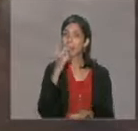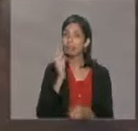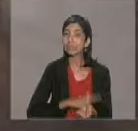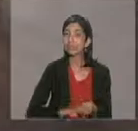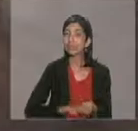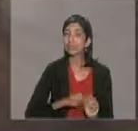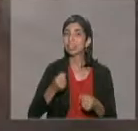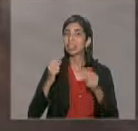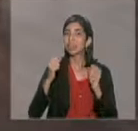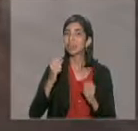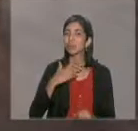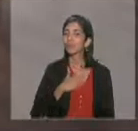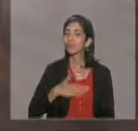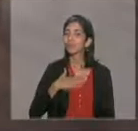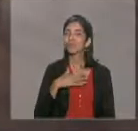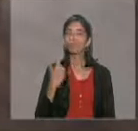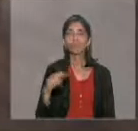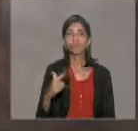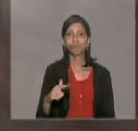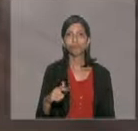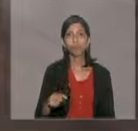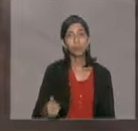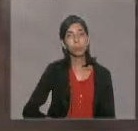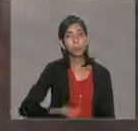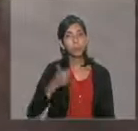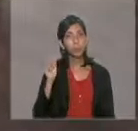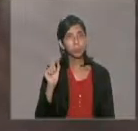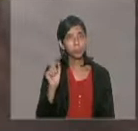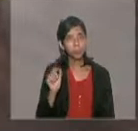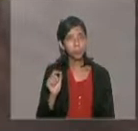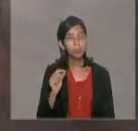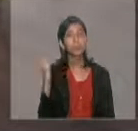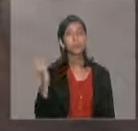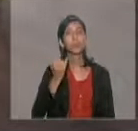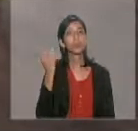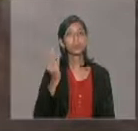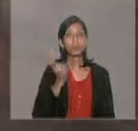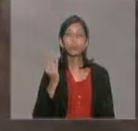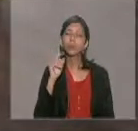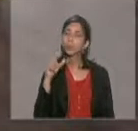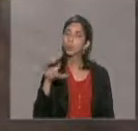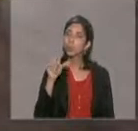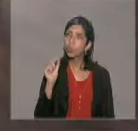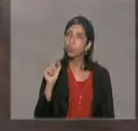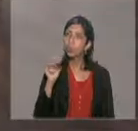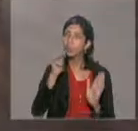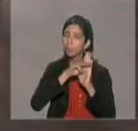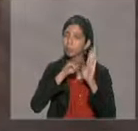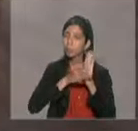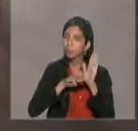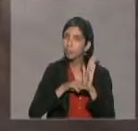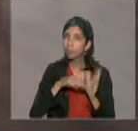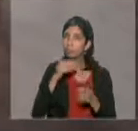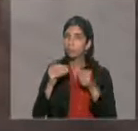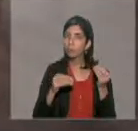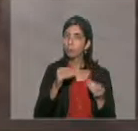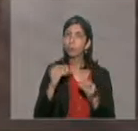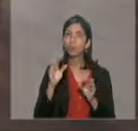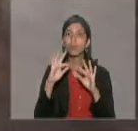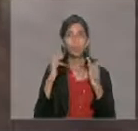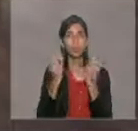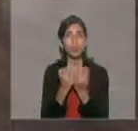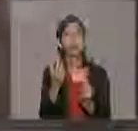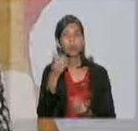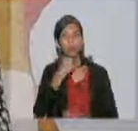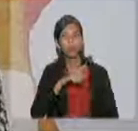né? Deixa de ser agradável. Então, é bom deixar, por isso que é importante que seja escolhida uma metodologia que a